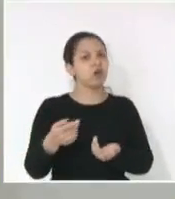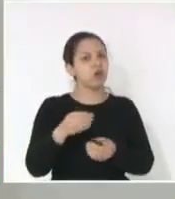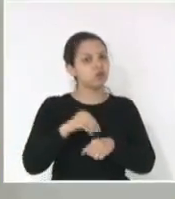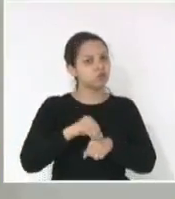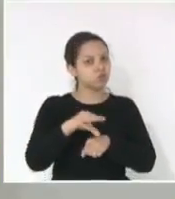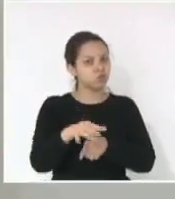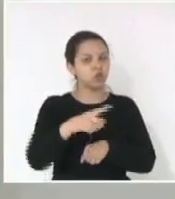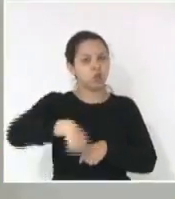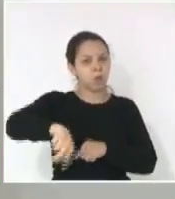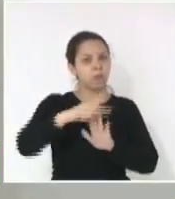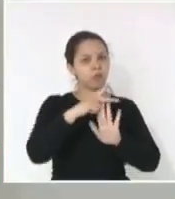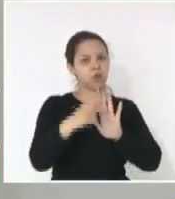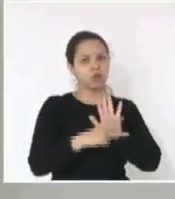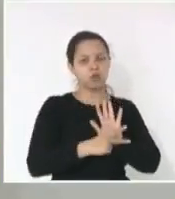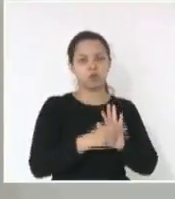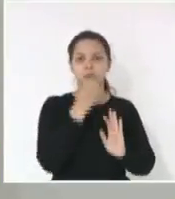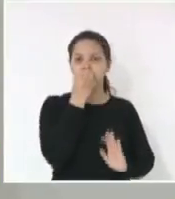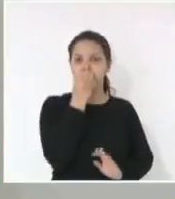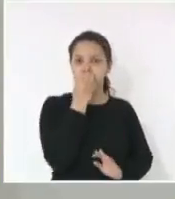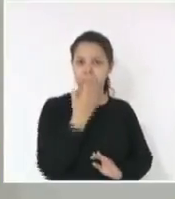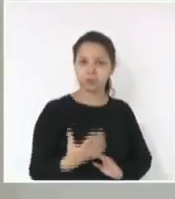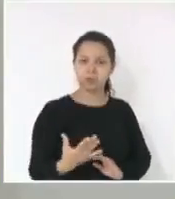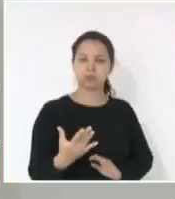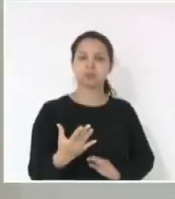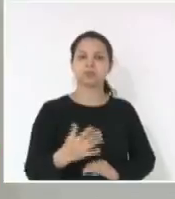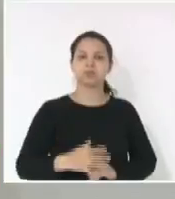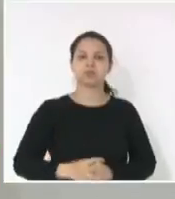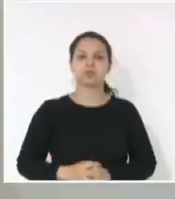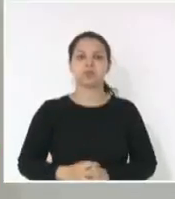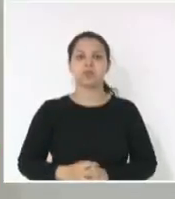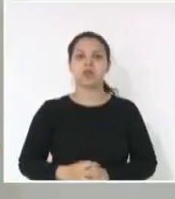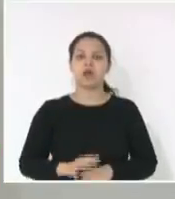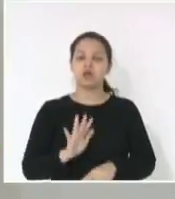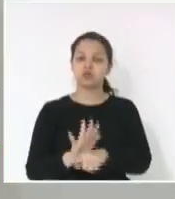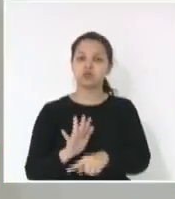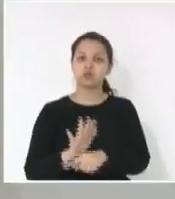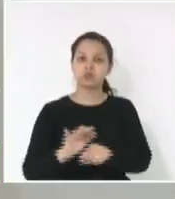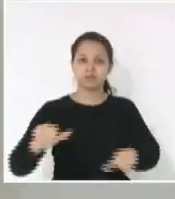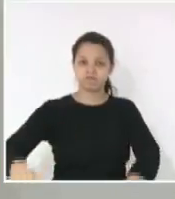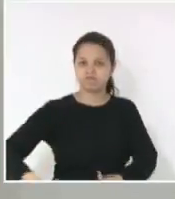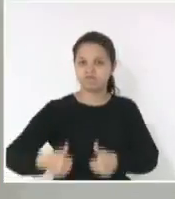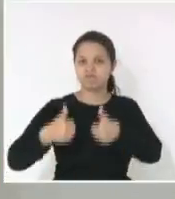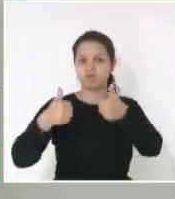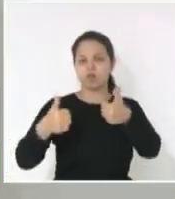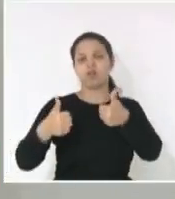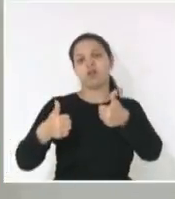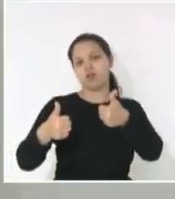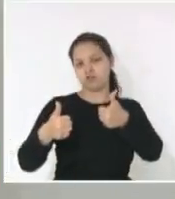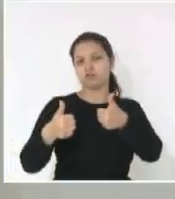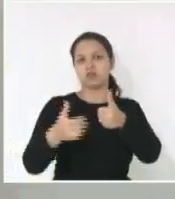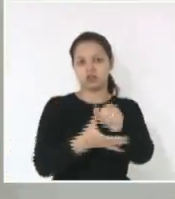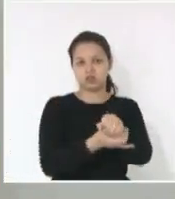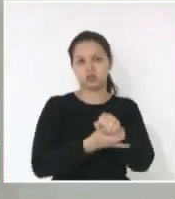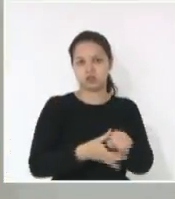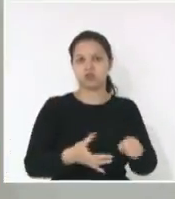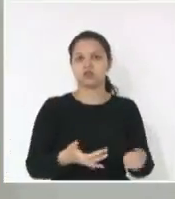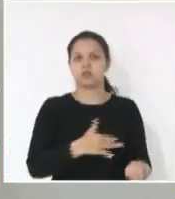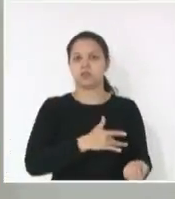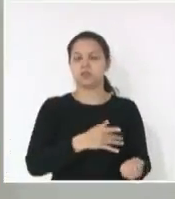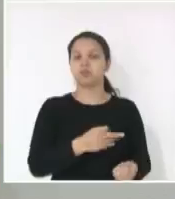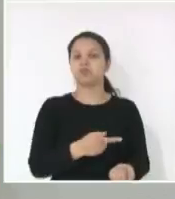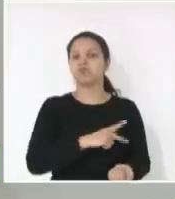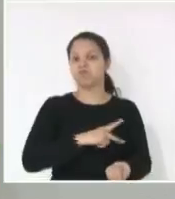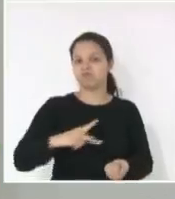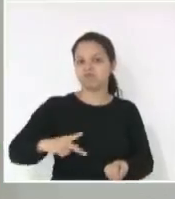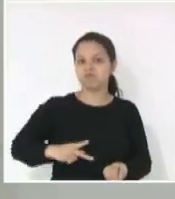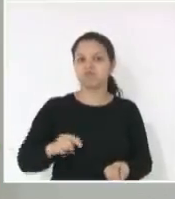para transformar, para ainda melhor, a segurança pública do nosso Estado. Já é uma segurança